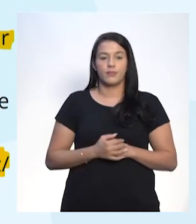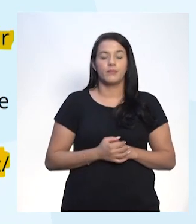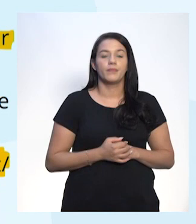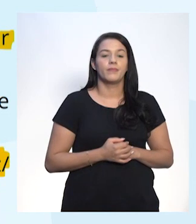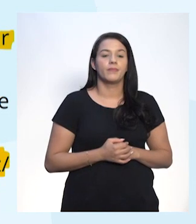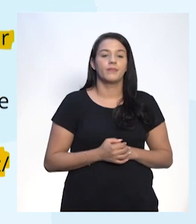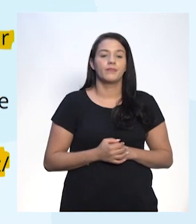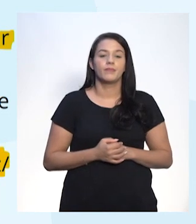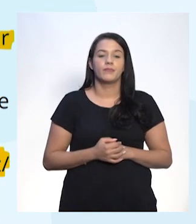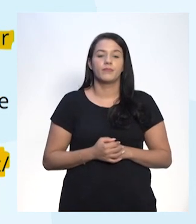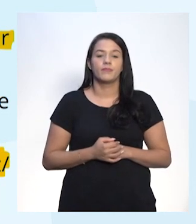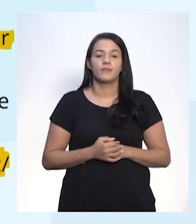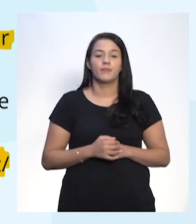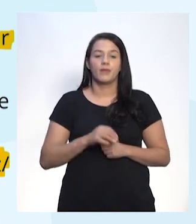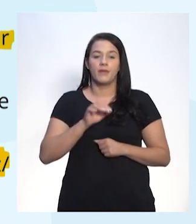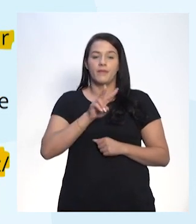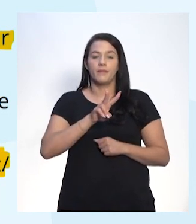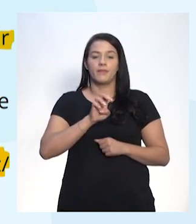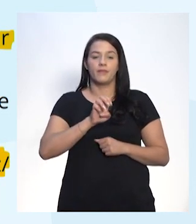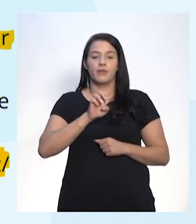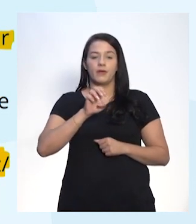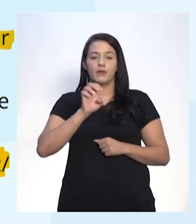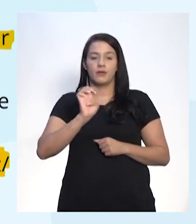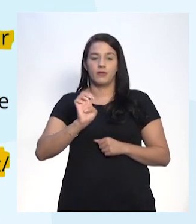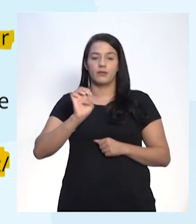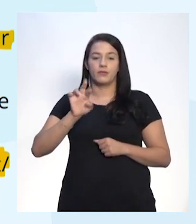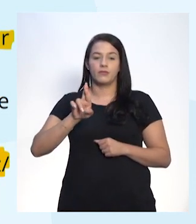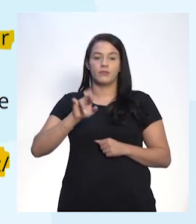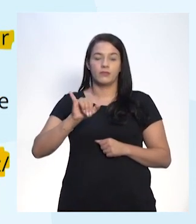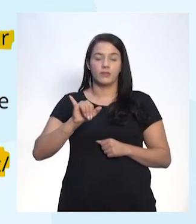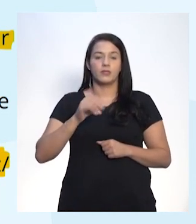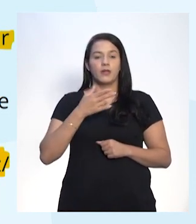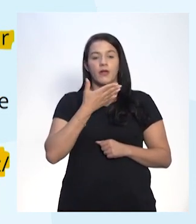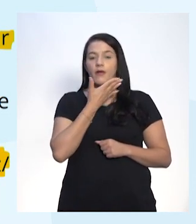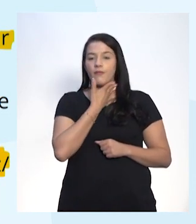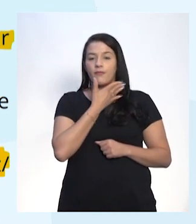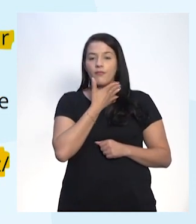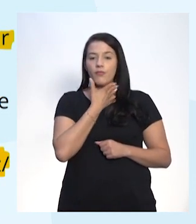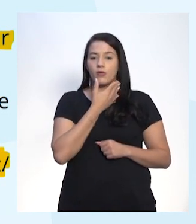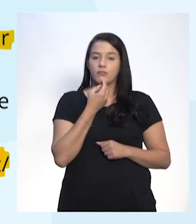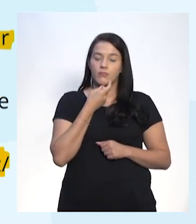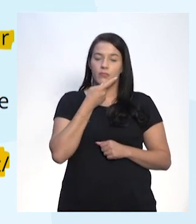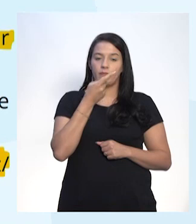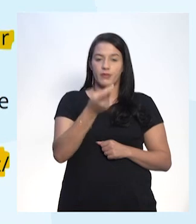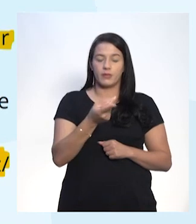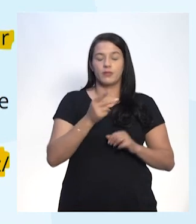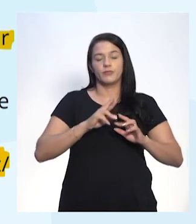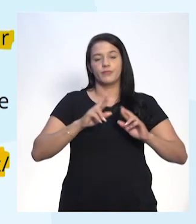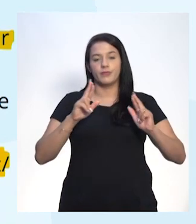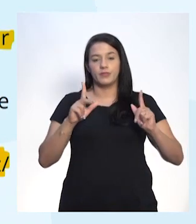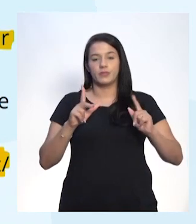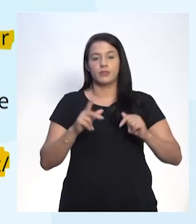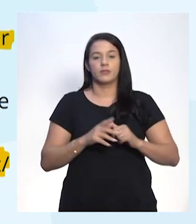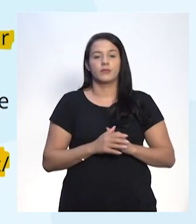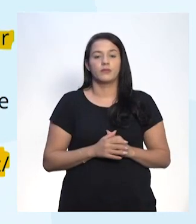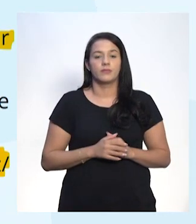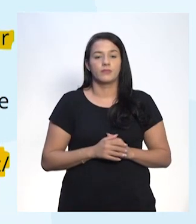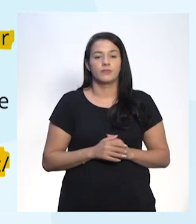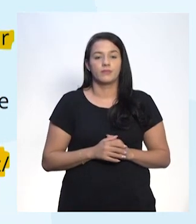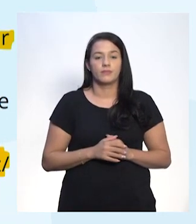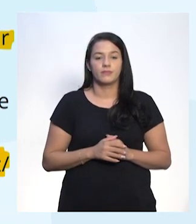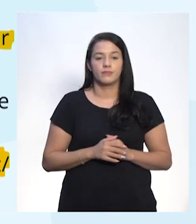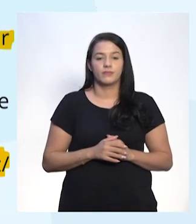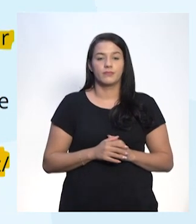Então, varies, a pronúncia não é, e diferente de very, de muito, de